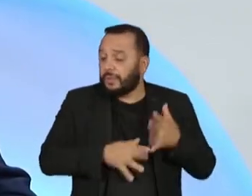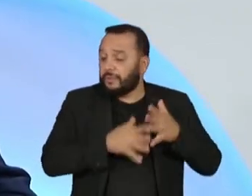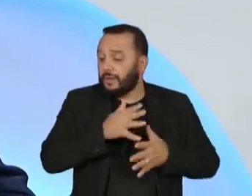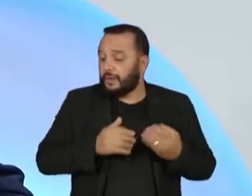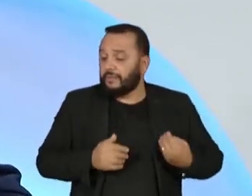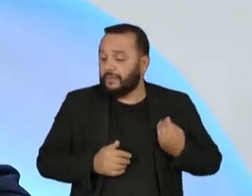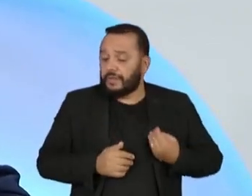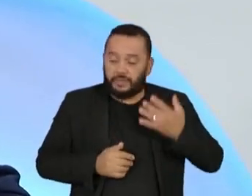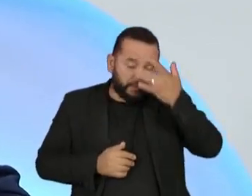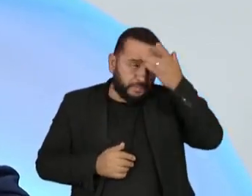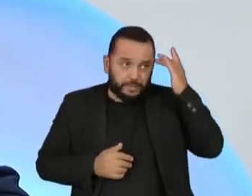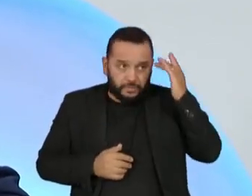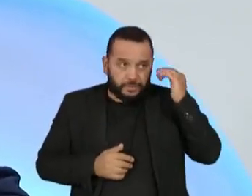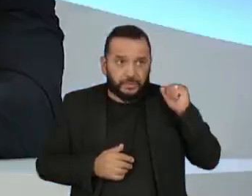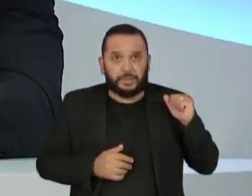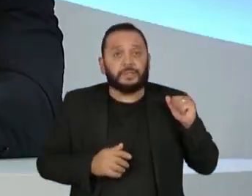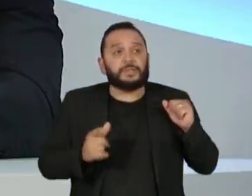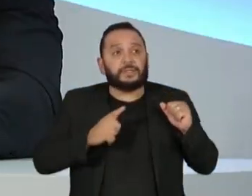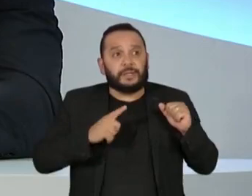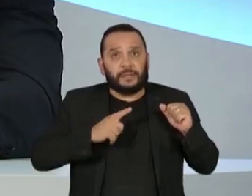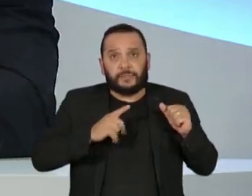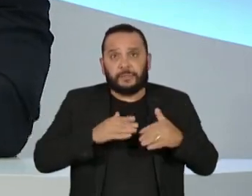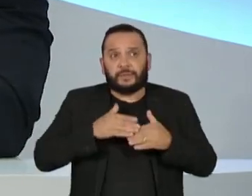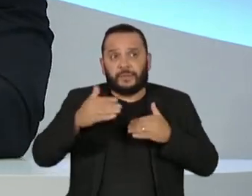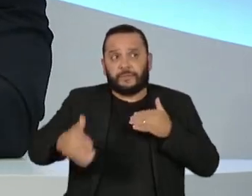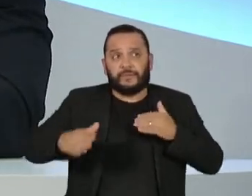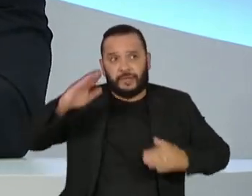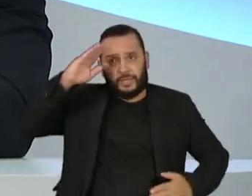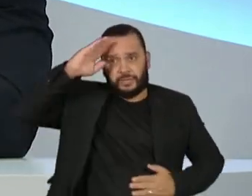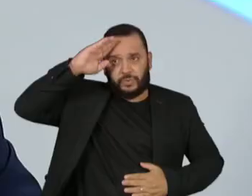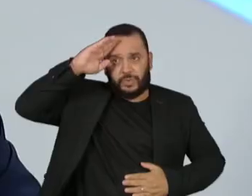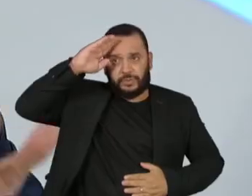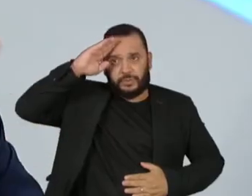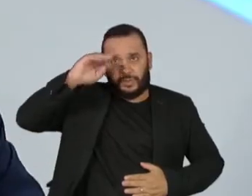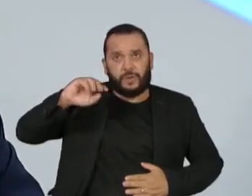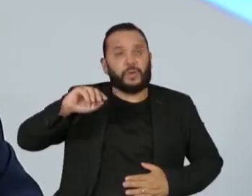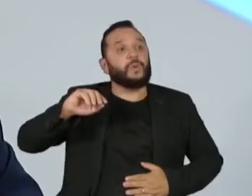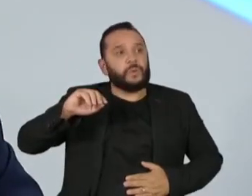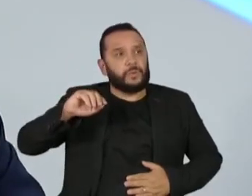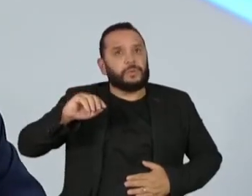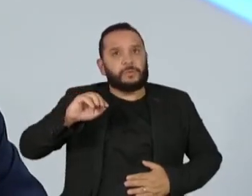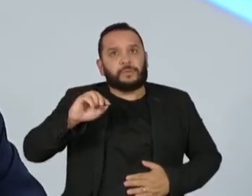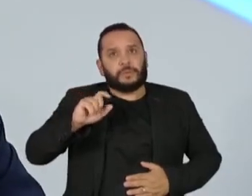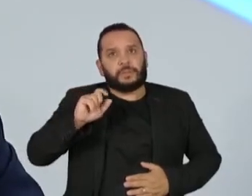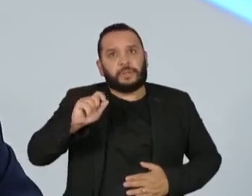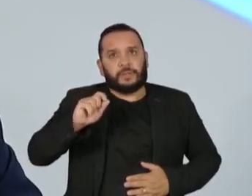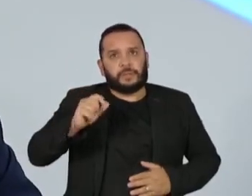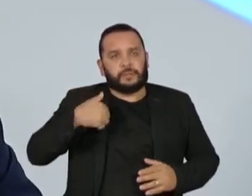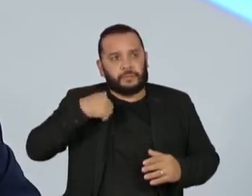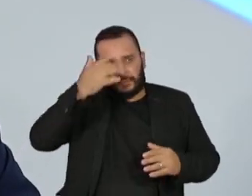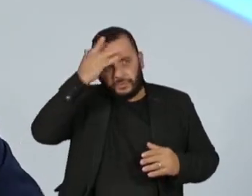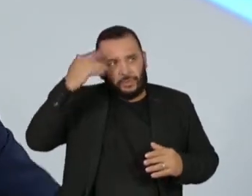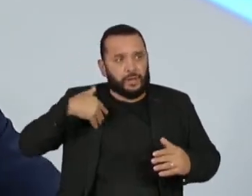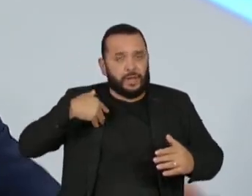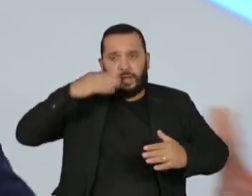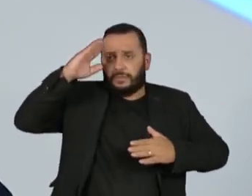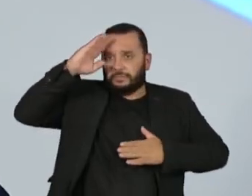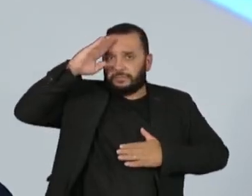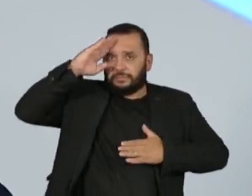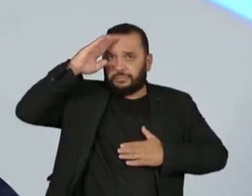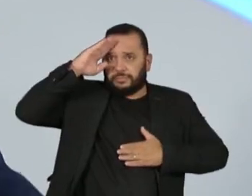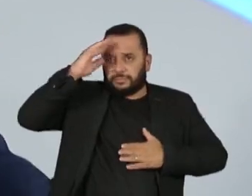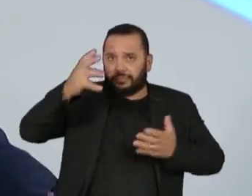vida das pessoas mas se tiver alguém em frente de quartel material em frente de tiro de guerra que é o nome que a gente dá aqui no interior de São Paulo